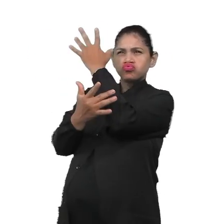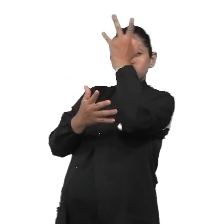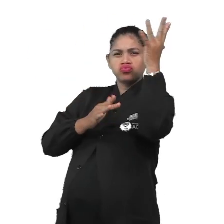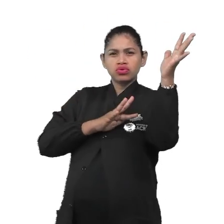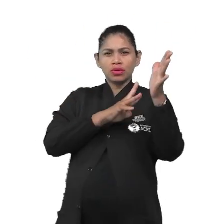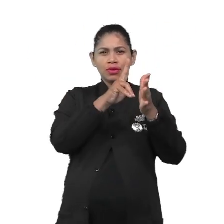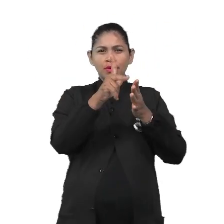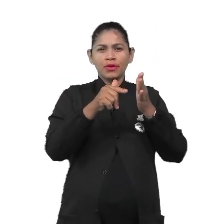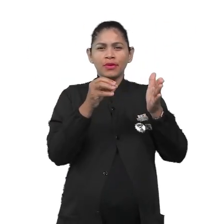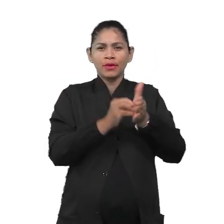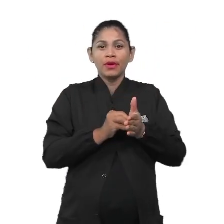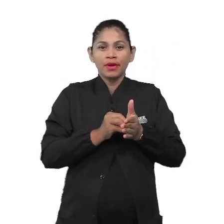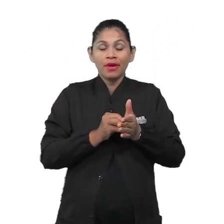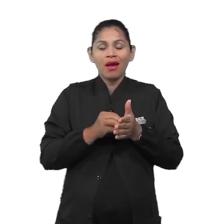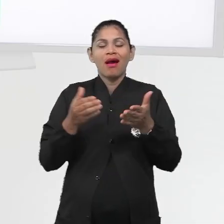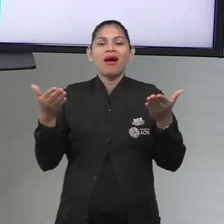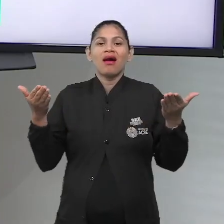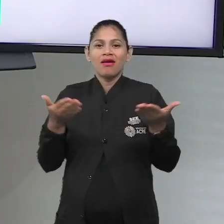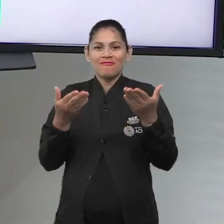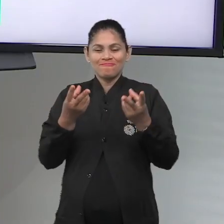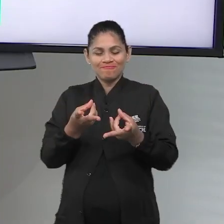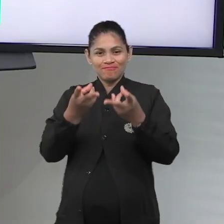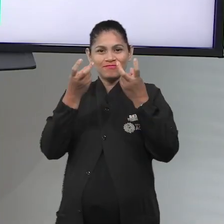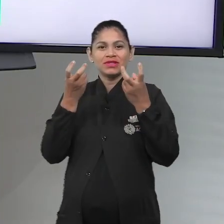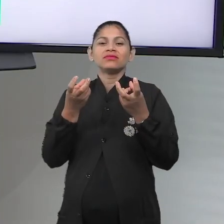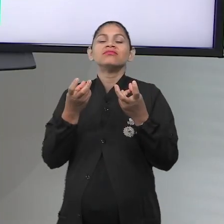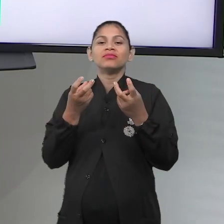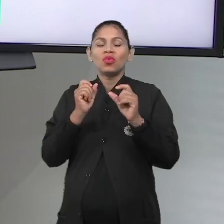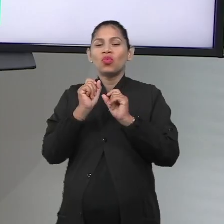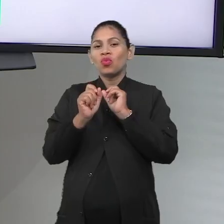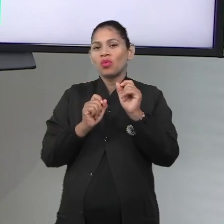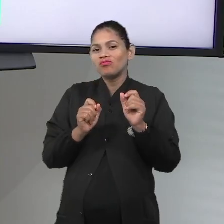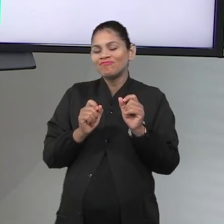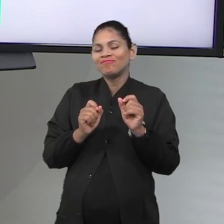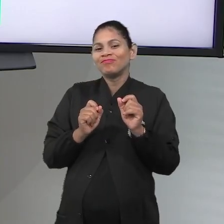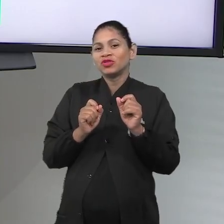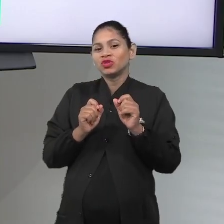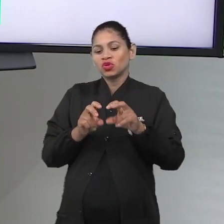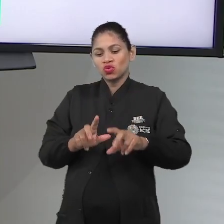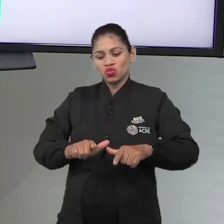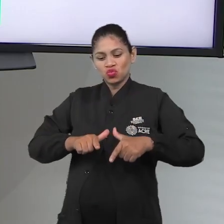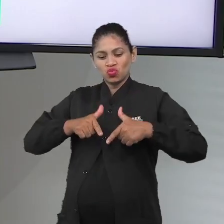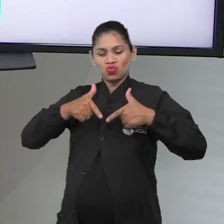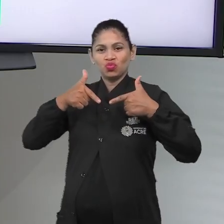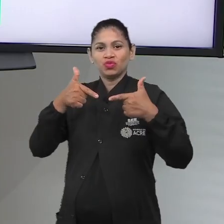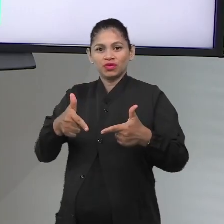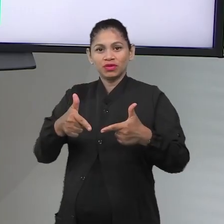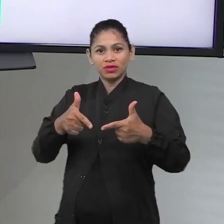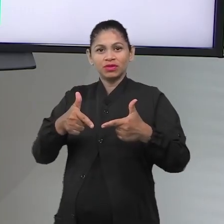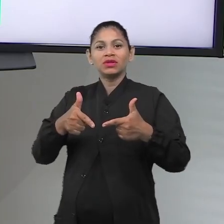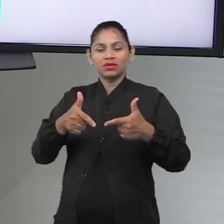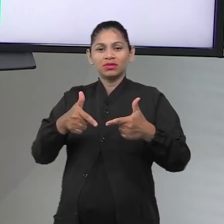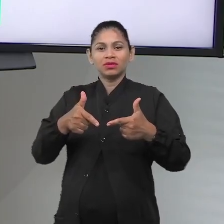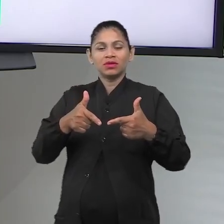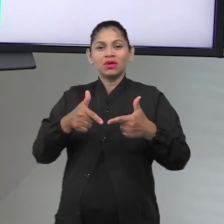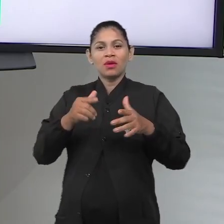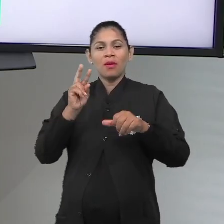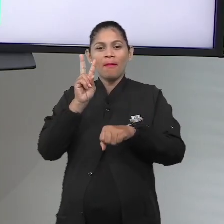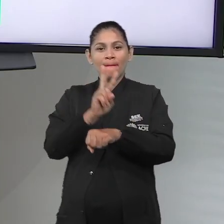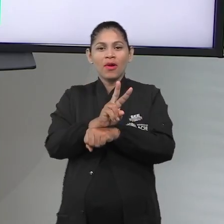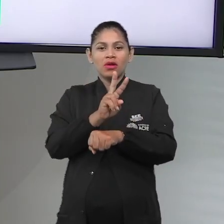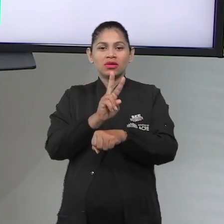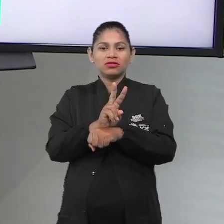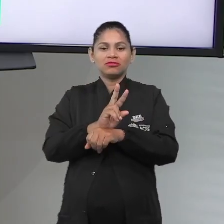pela humanidade. Ou seja, o Chico não estava pensando em lutar pelo